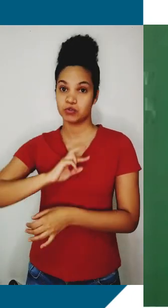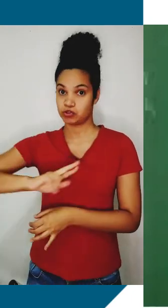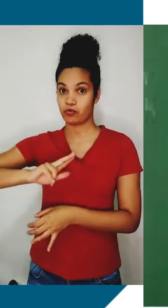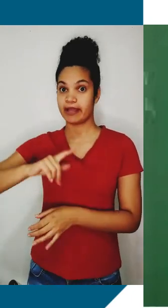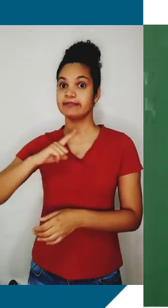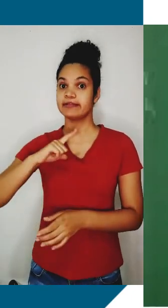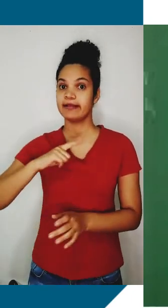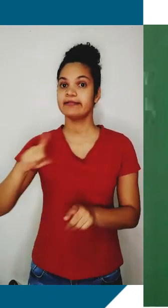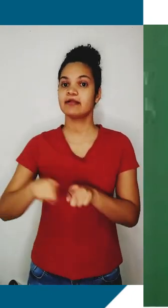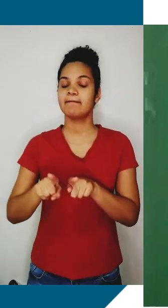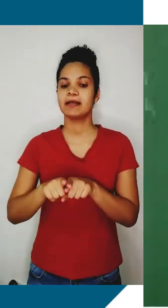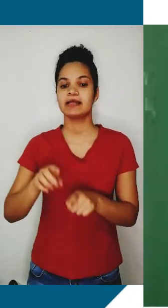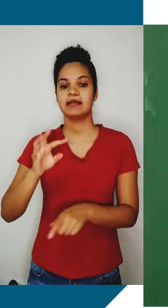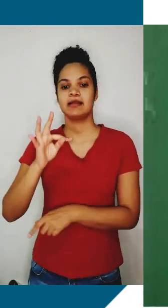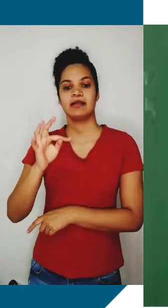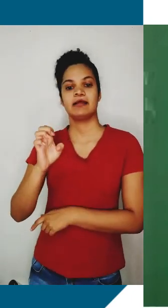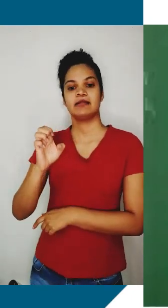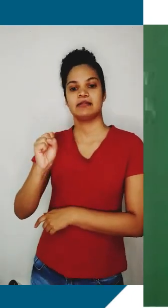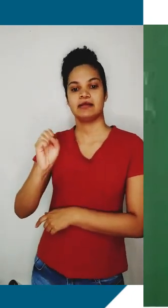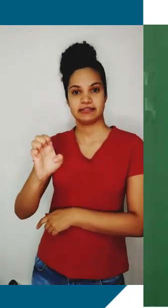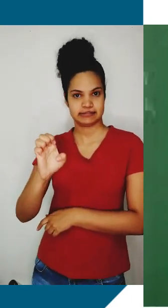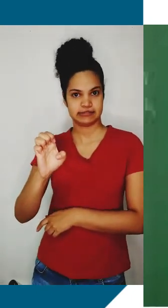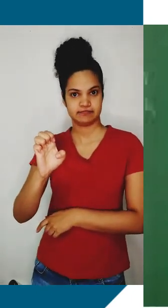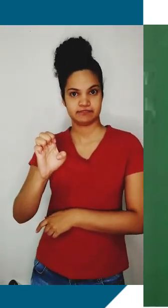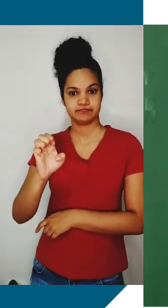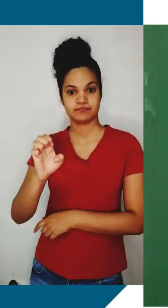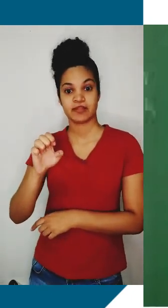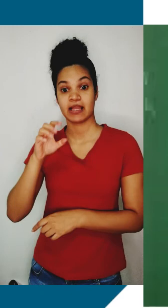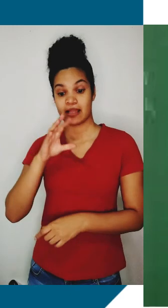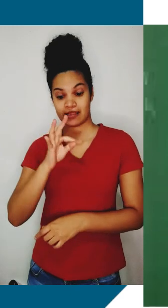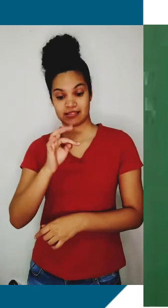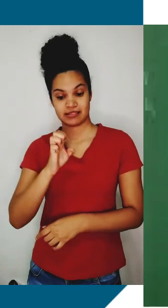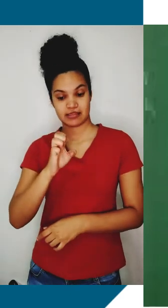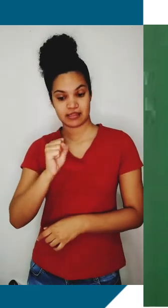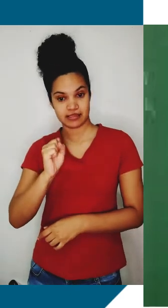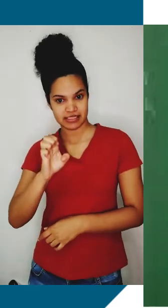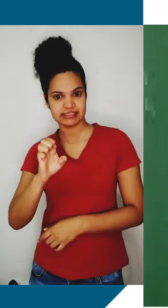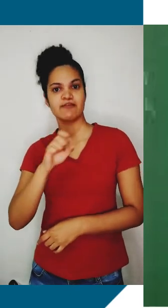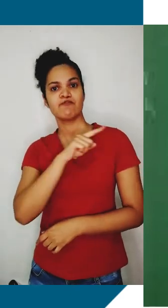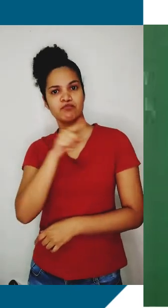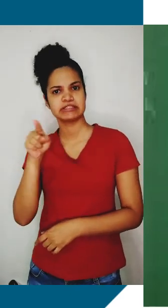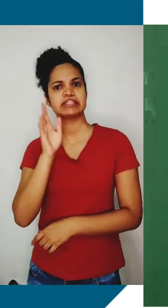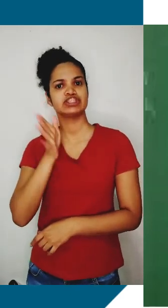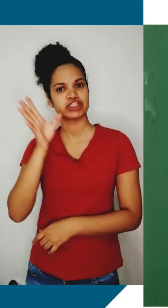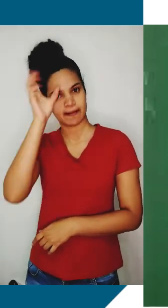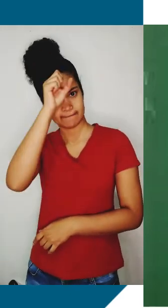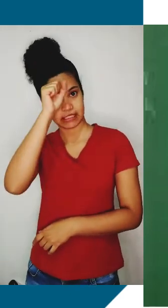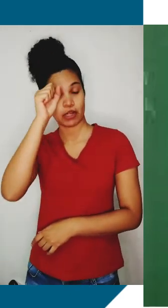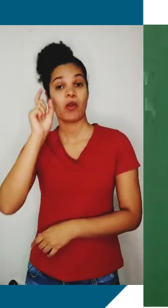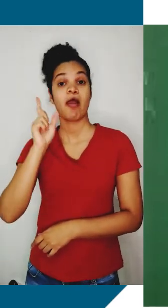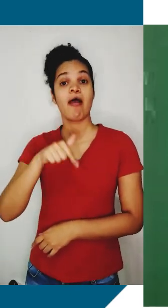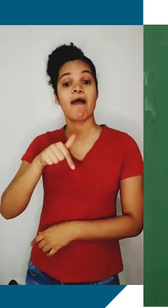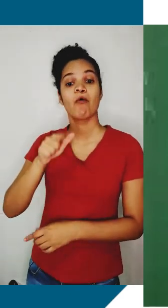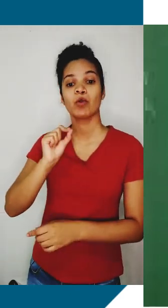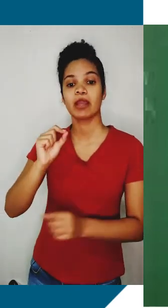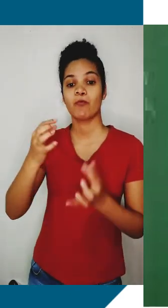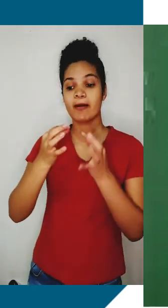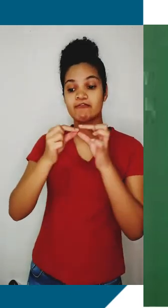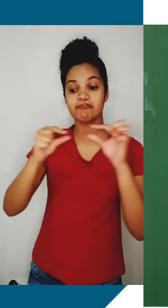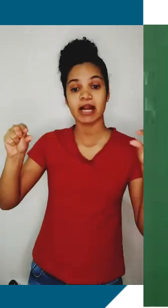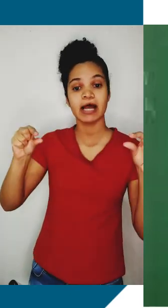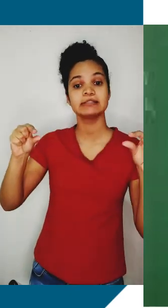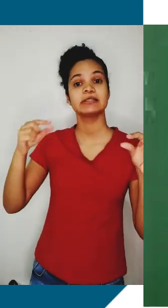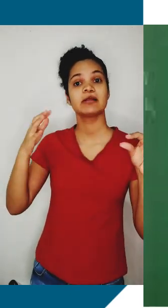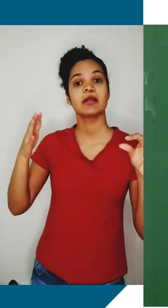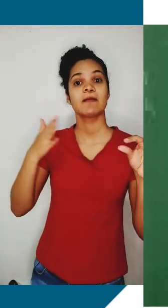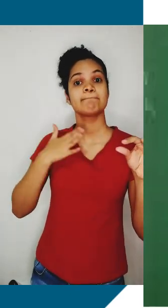temos ainda a tese. A tese é a mesma coisa que você já aprendeu. É uma frase que vai resumir o seu ponto